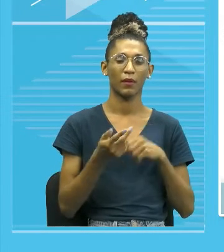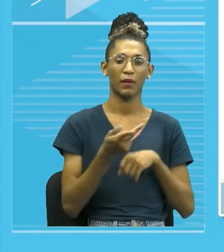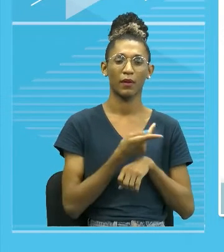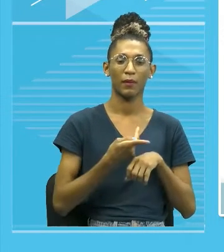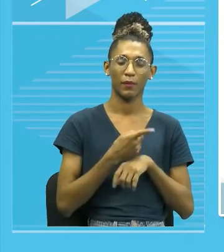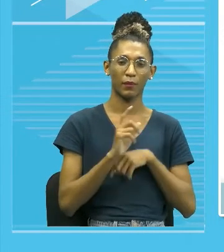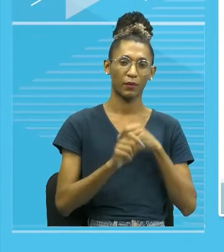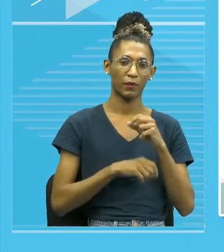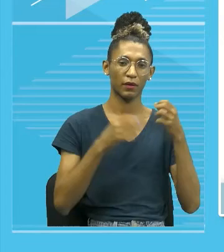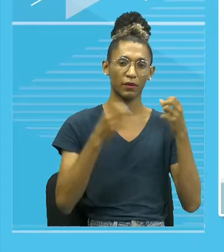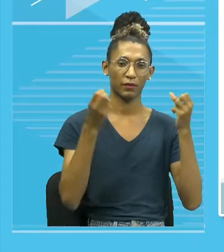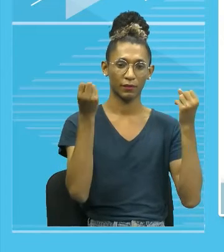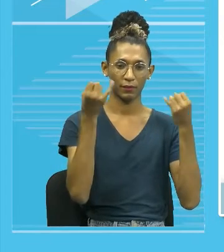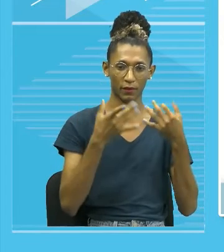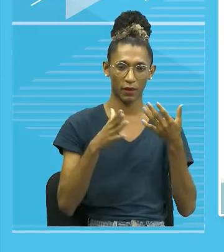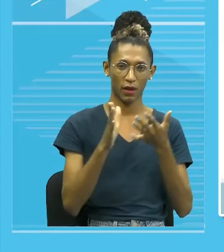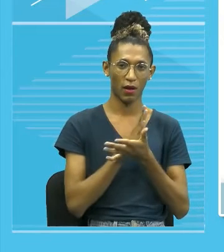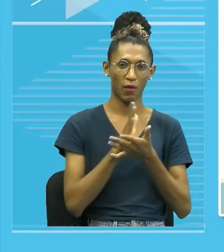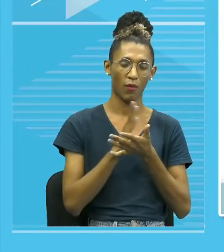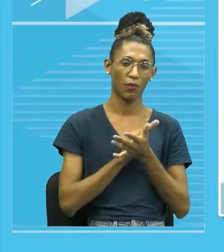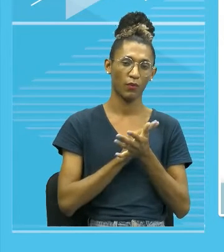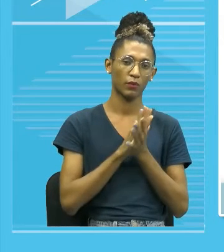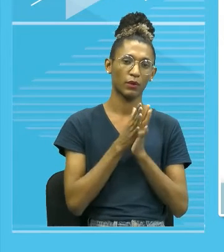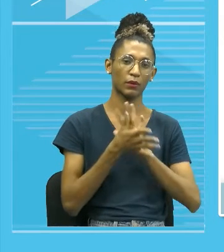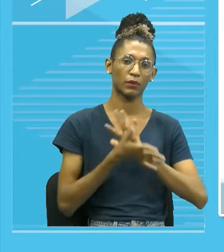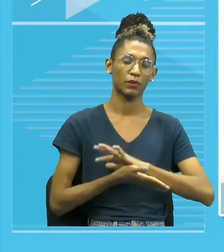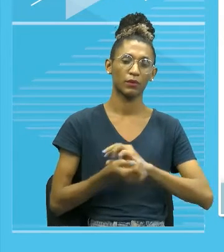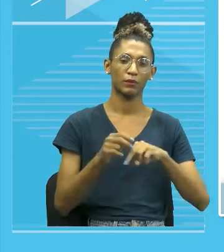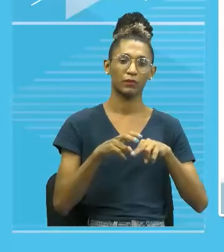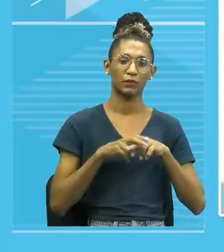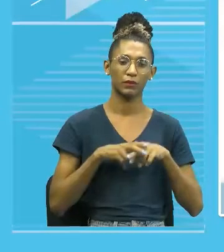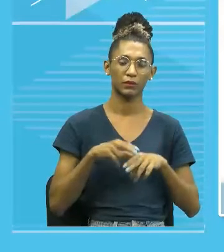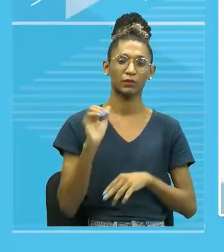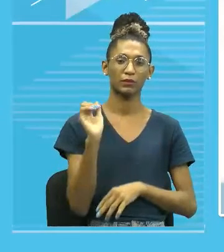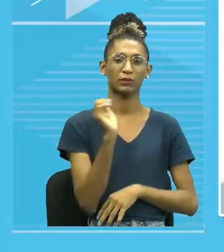a justificar os preconceitos dele culpa da natureza né